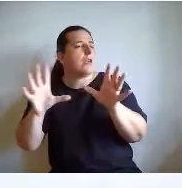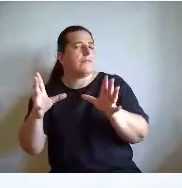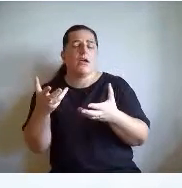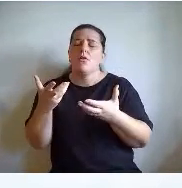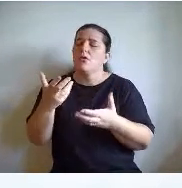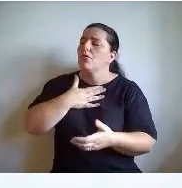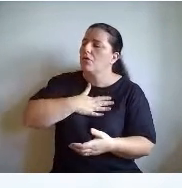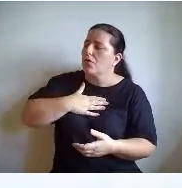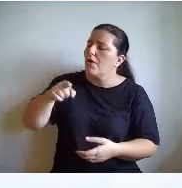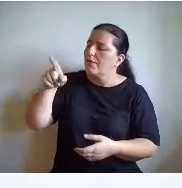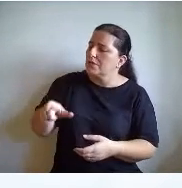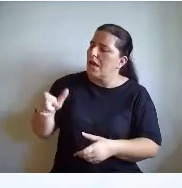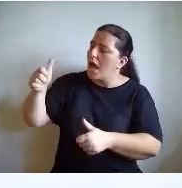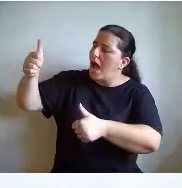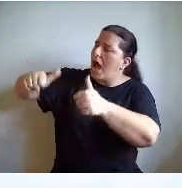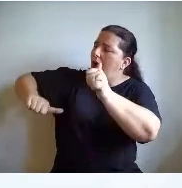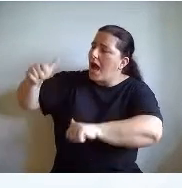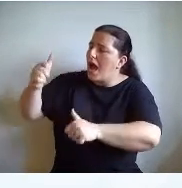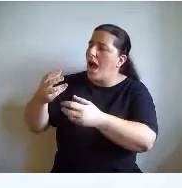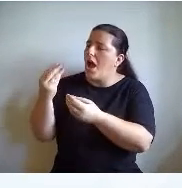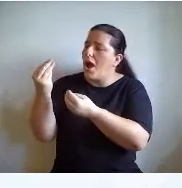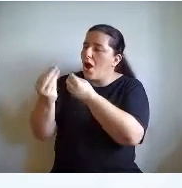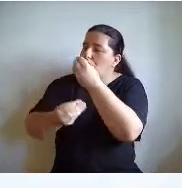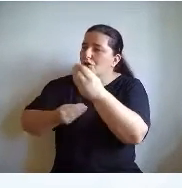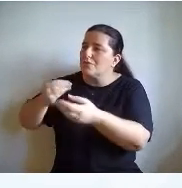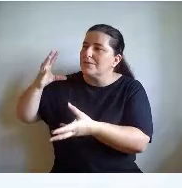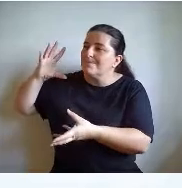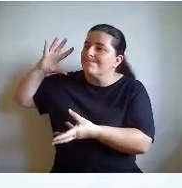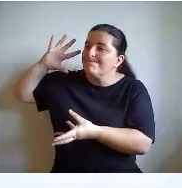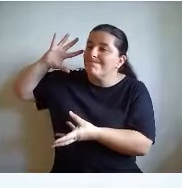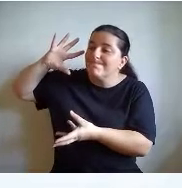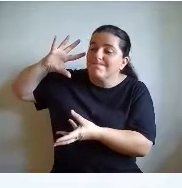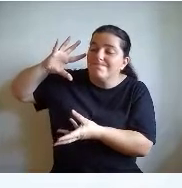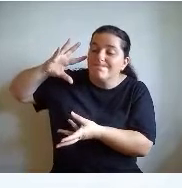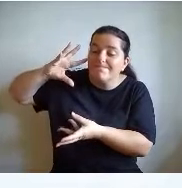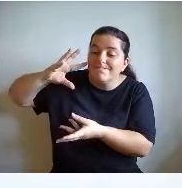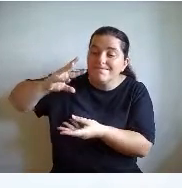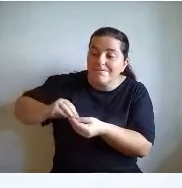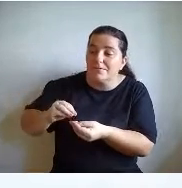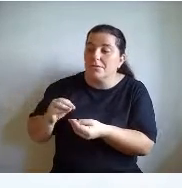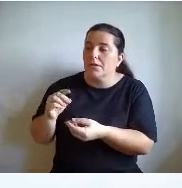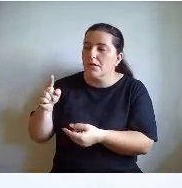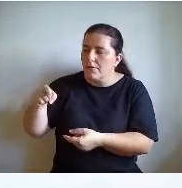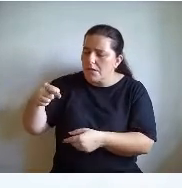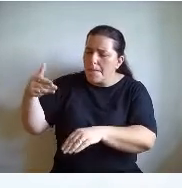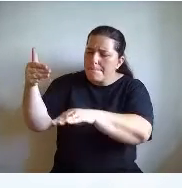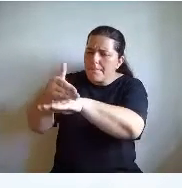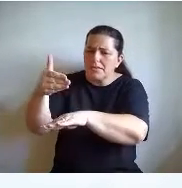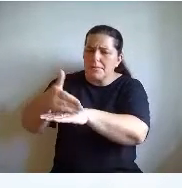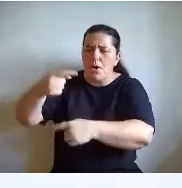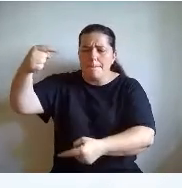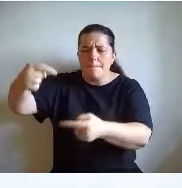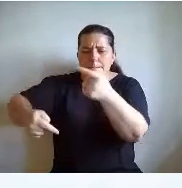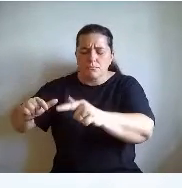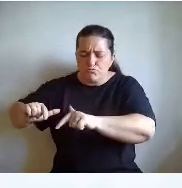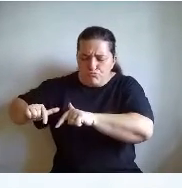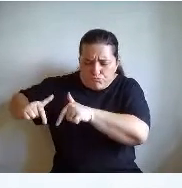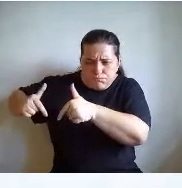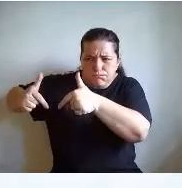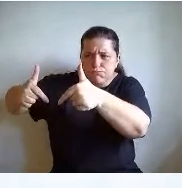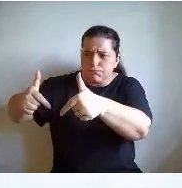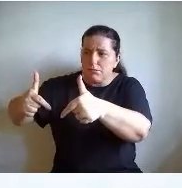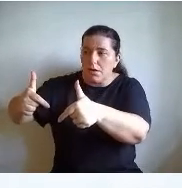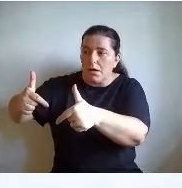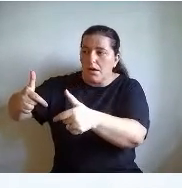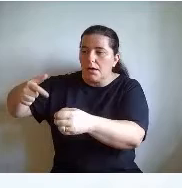uma análise conjuntural, né? Você que tem essa participação política extremamente ativa aí no seu